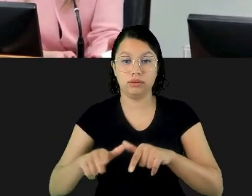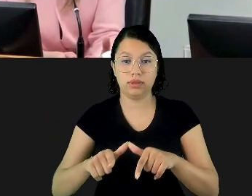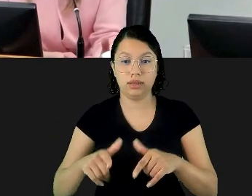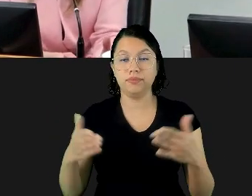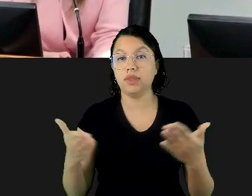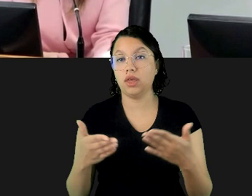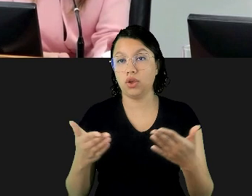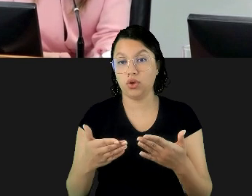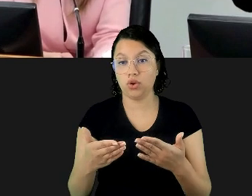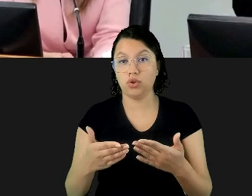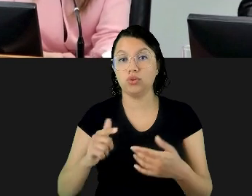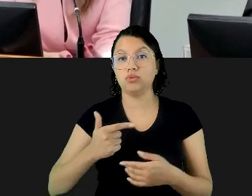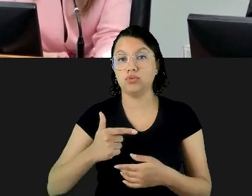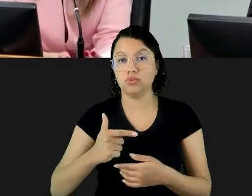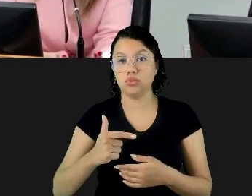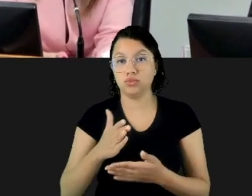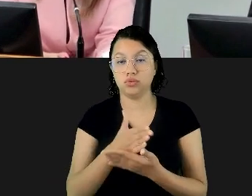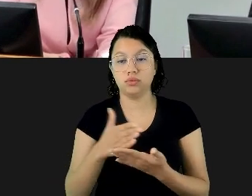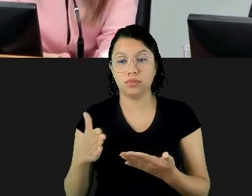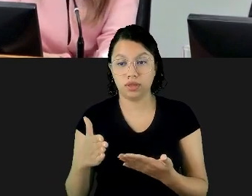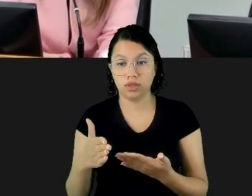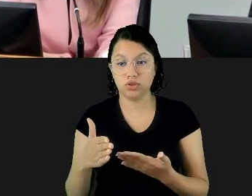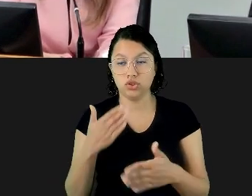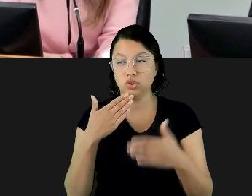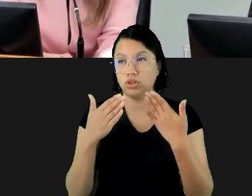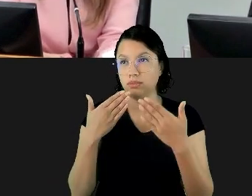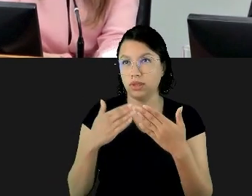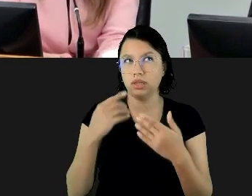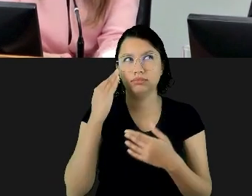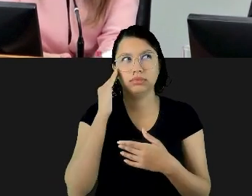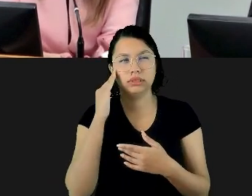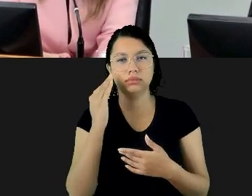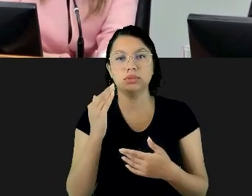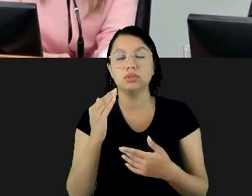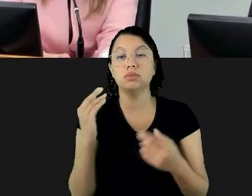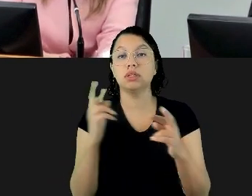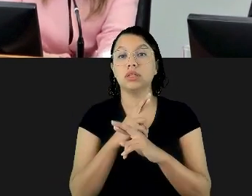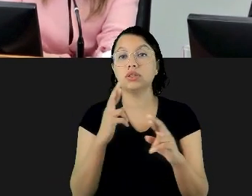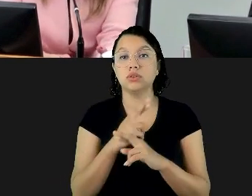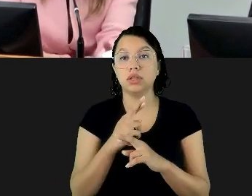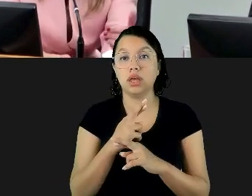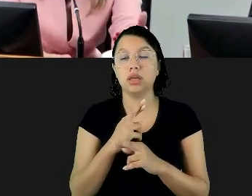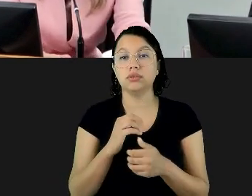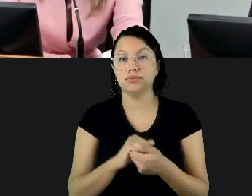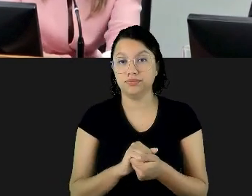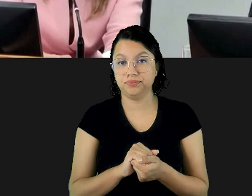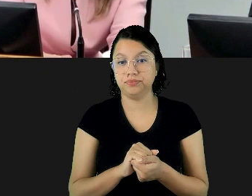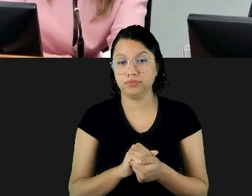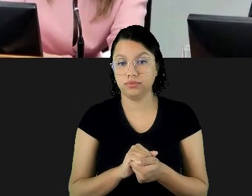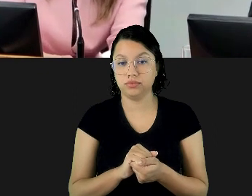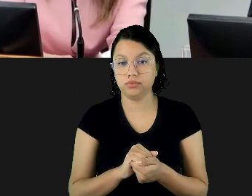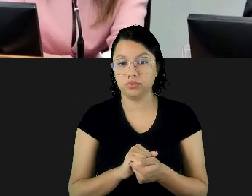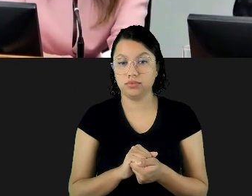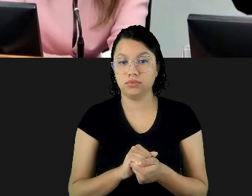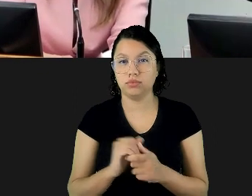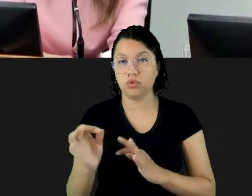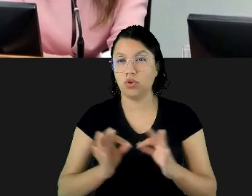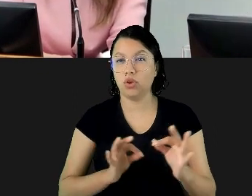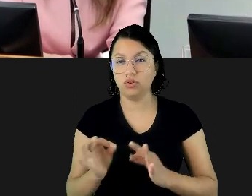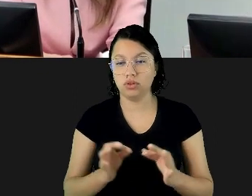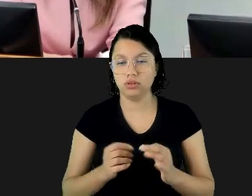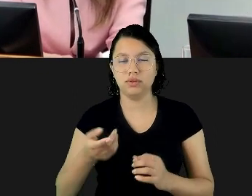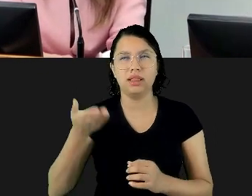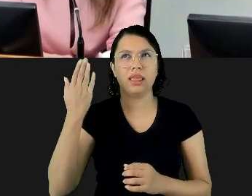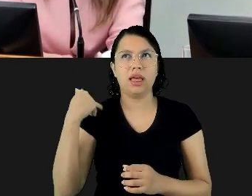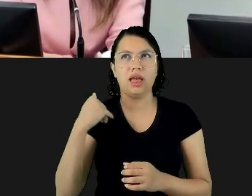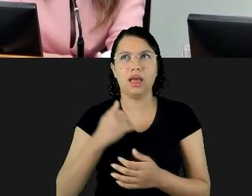segunda etapa aí de debate, de reflexão, quanto à governança, né? Inicialmente, lá em 2015, nós